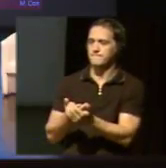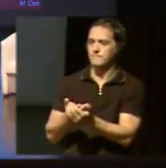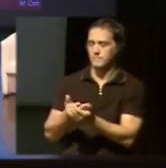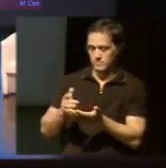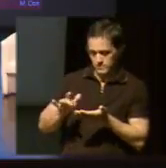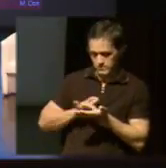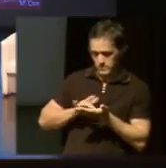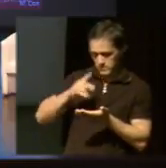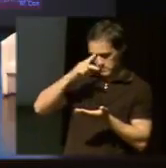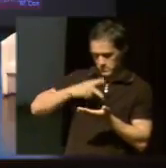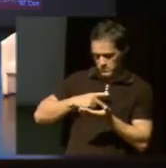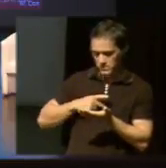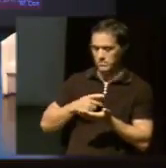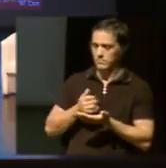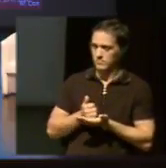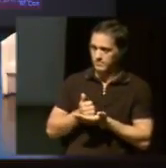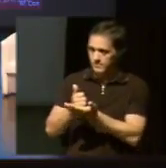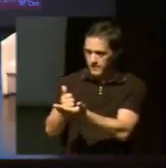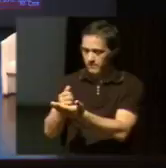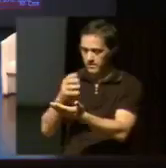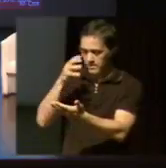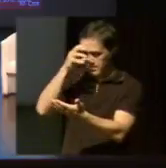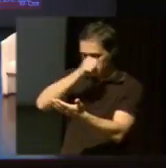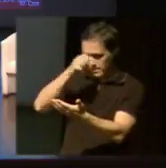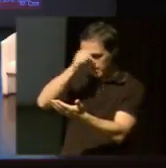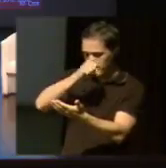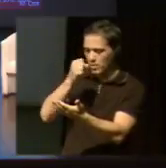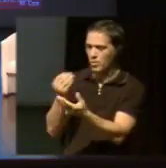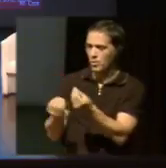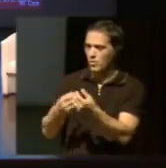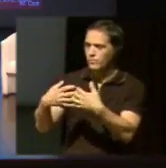o seu próprio aparelho, a gente aprende ativamente